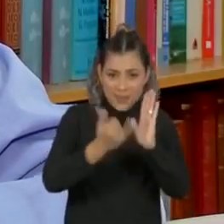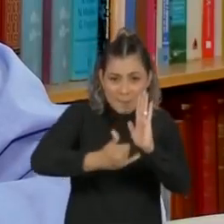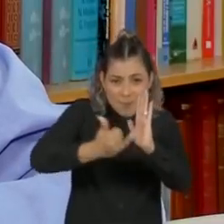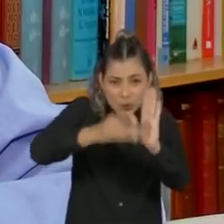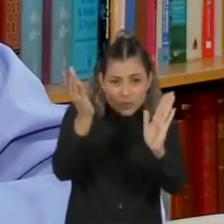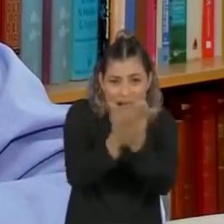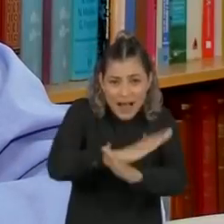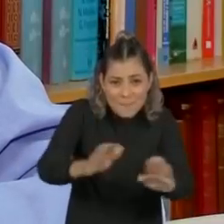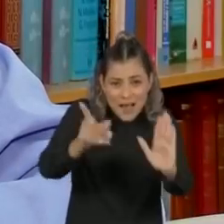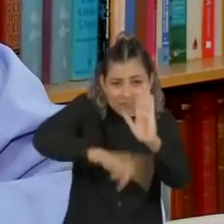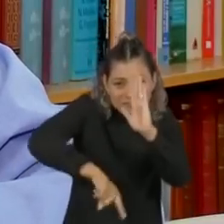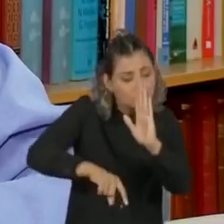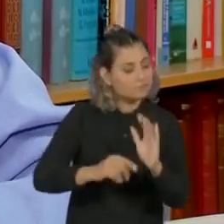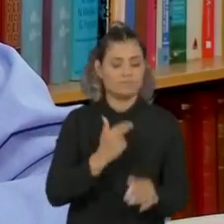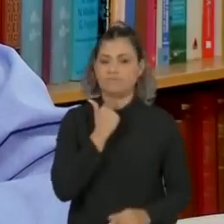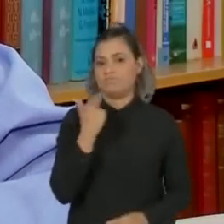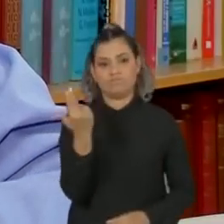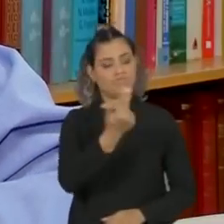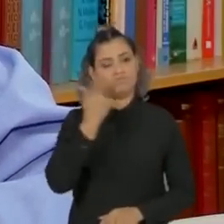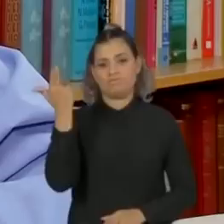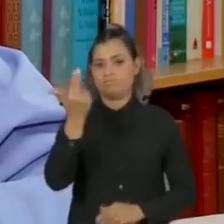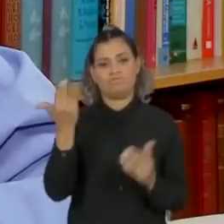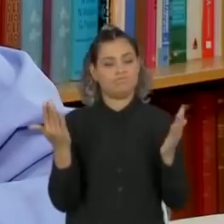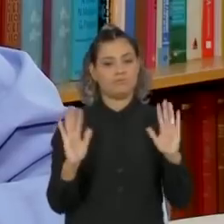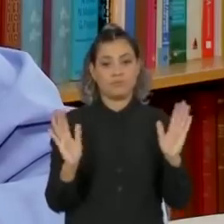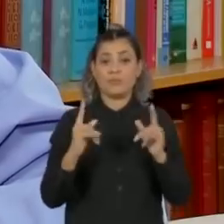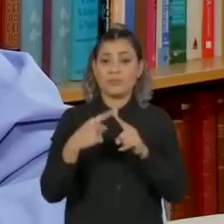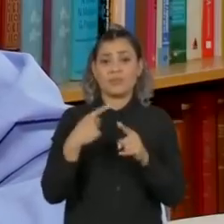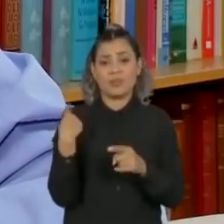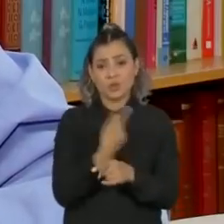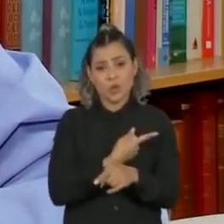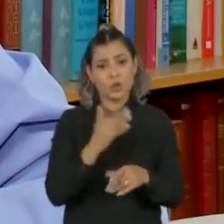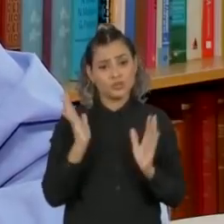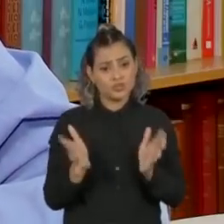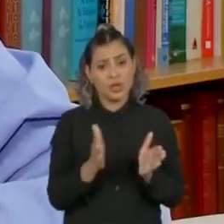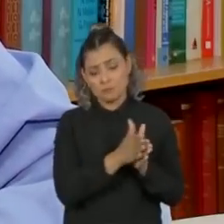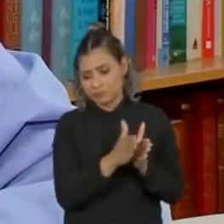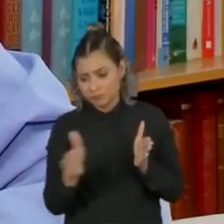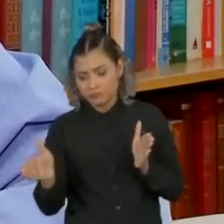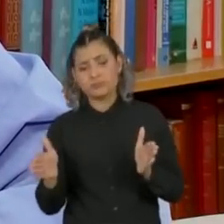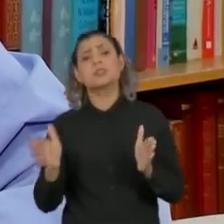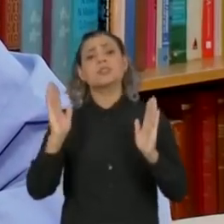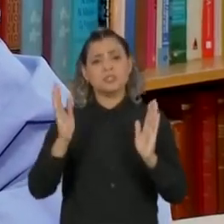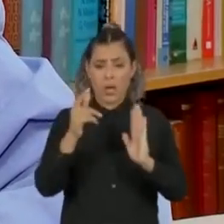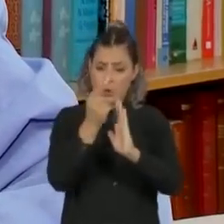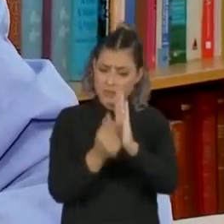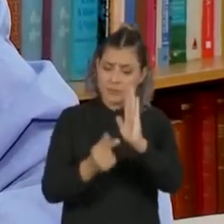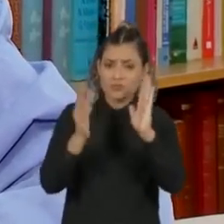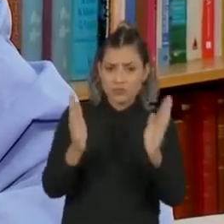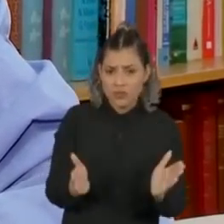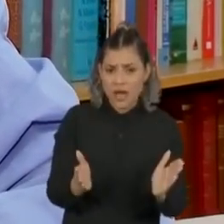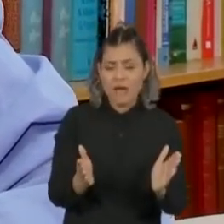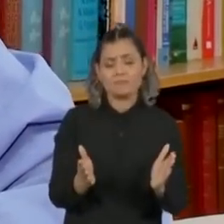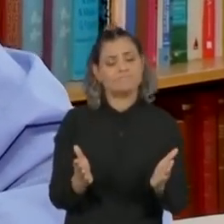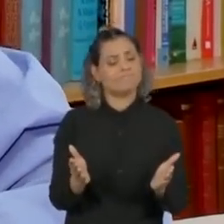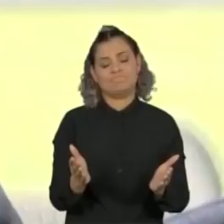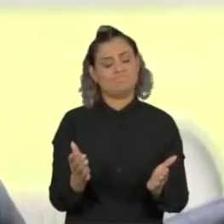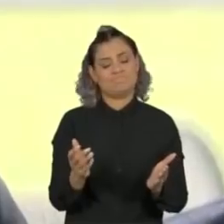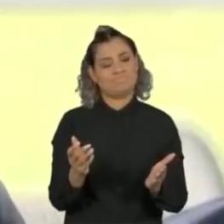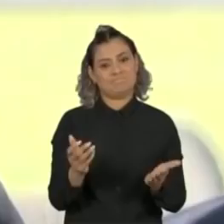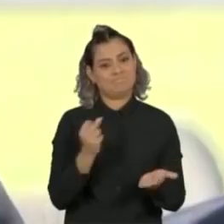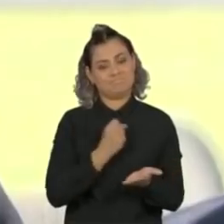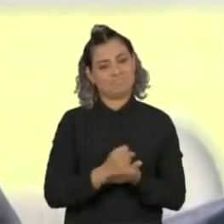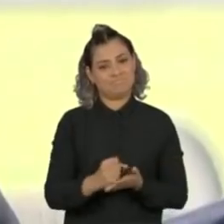Se conseguirem receber aquilo que já lhes pertence, que está previsto nos respectivos orçamentos, já estará de bom